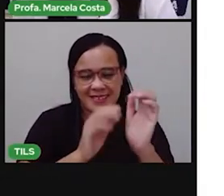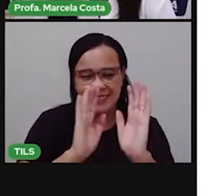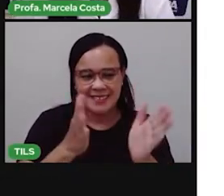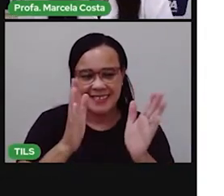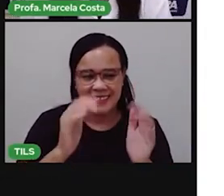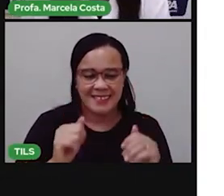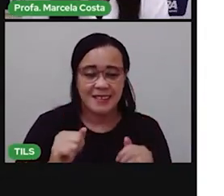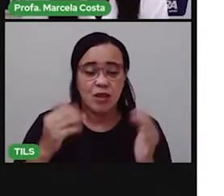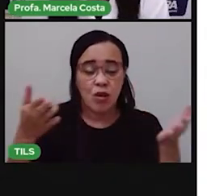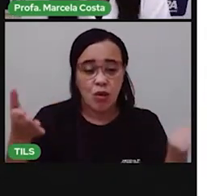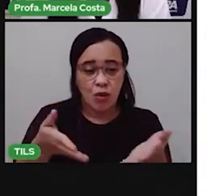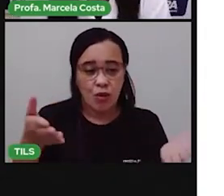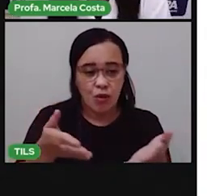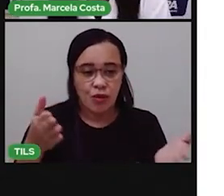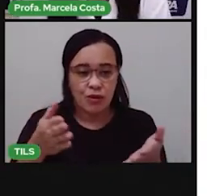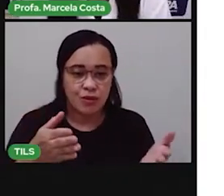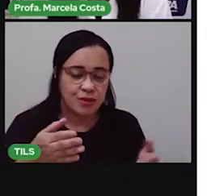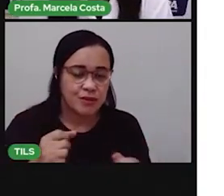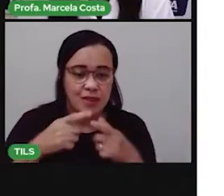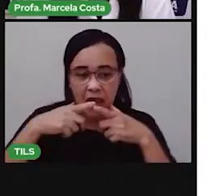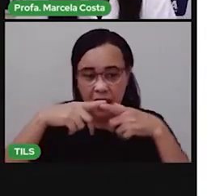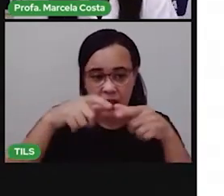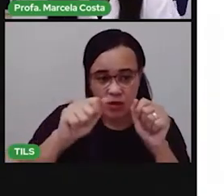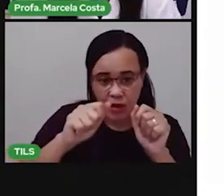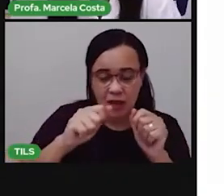Então, hoje, na aula de linguagens,